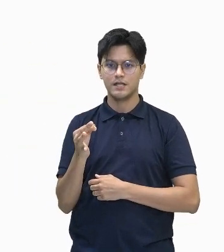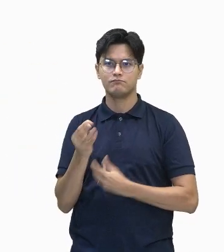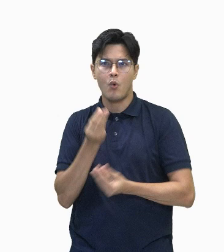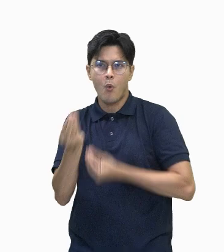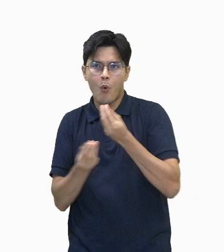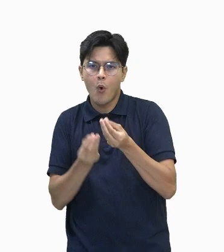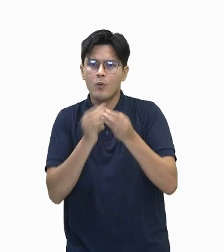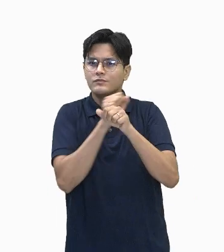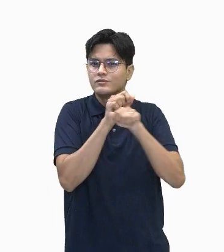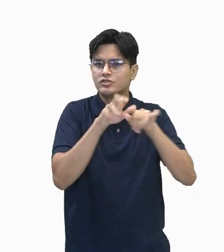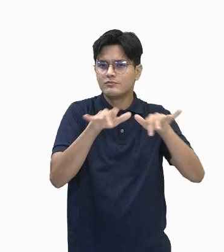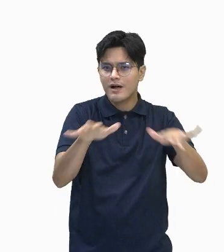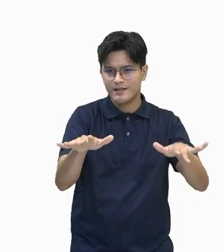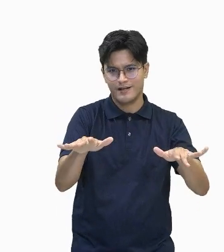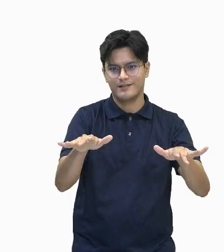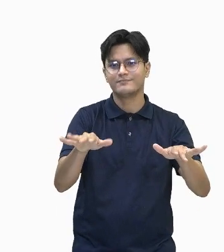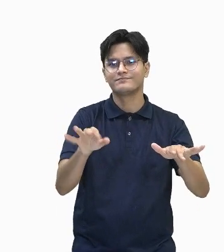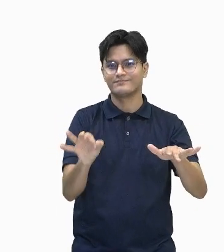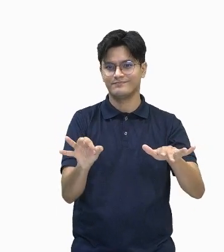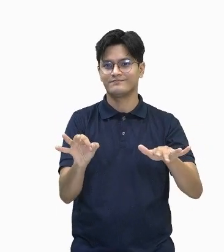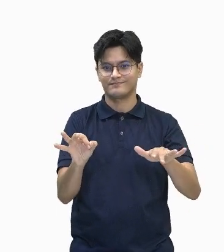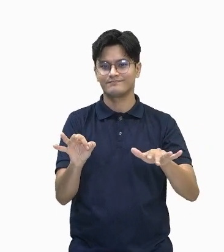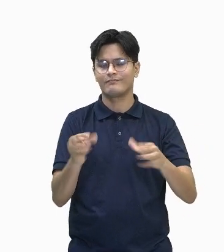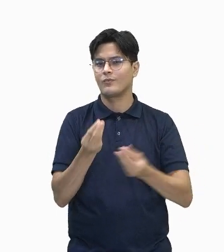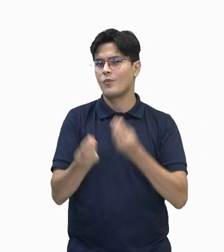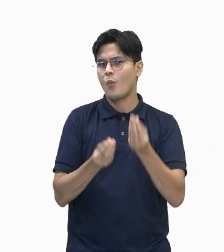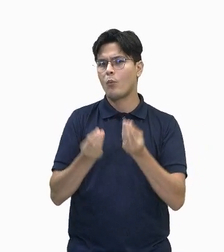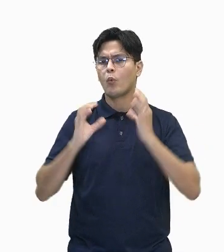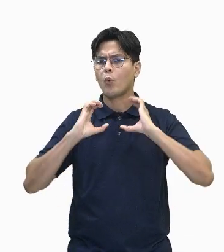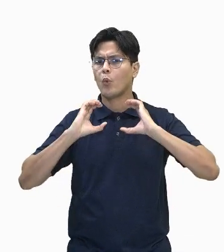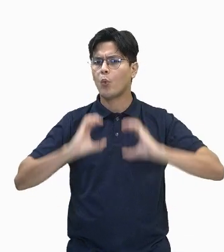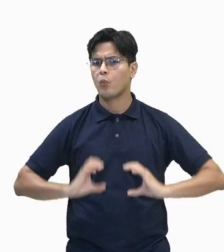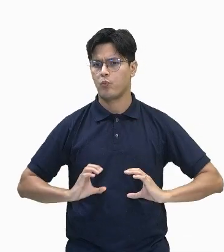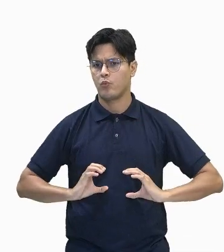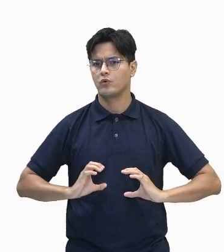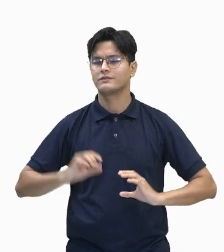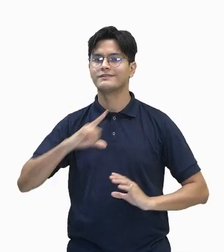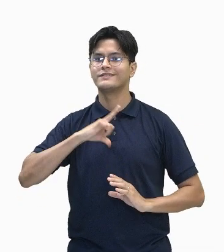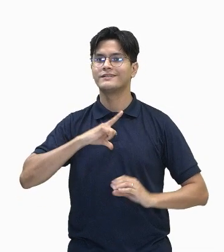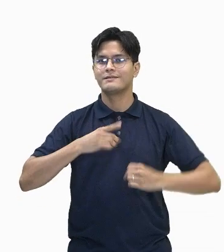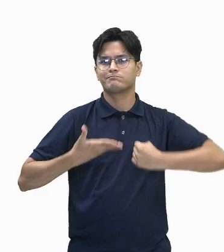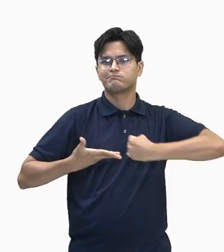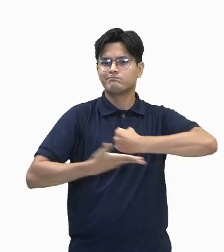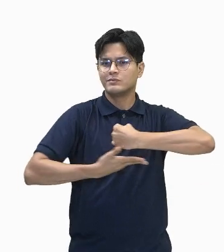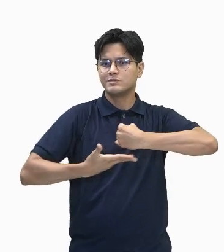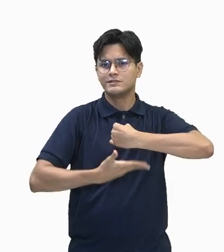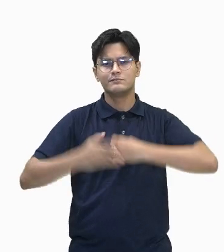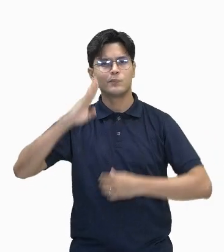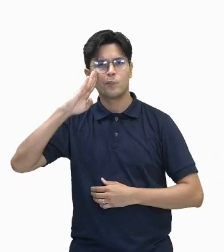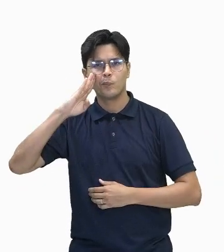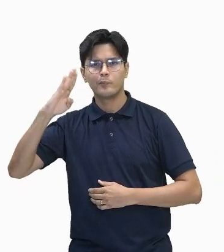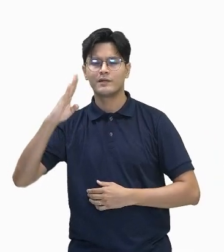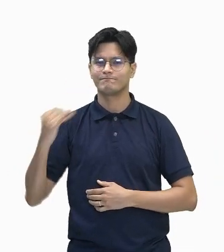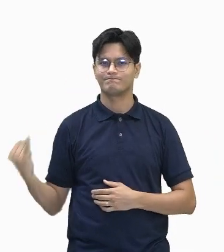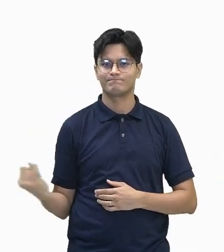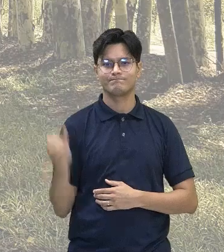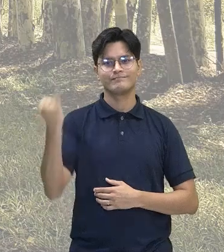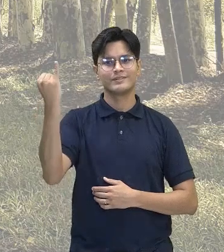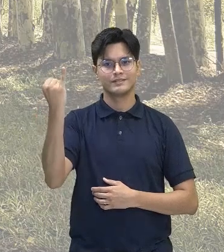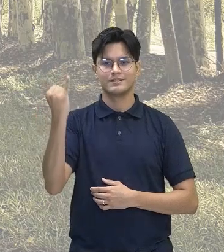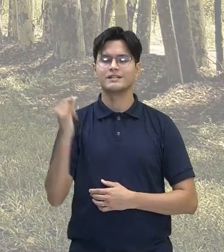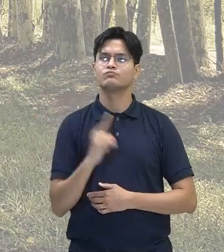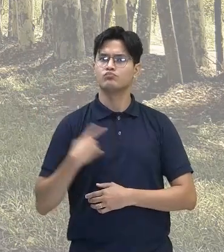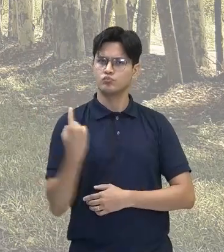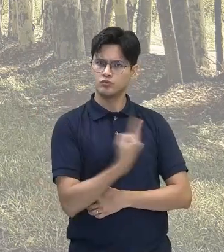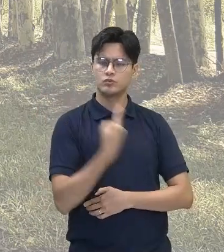luminosos, certo? Como é que eles se comportam, né? Com alguns princípios muito importantes que nós iremos